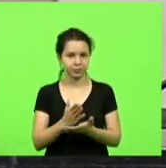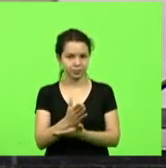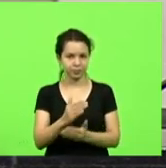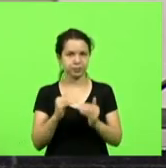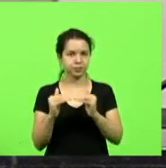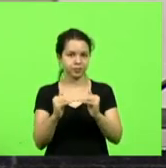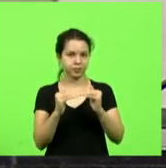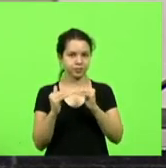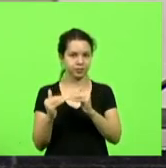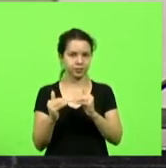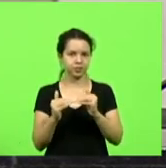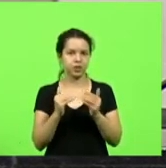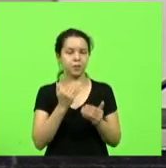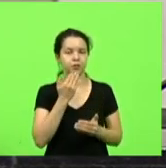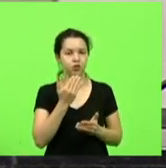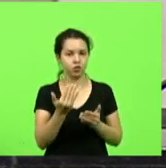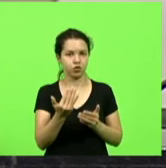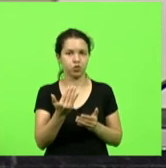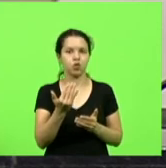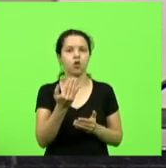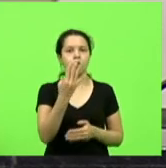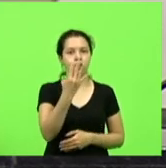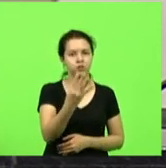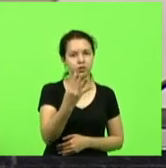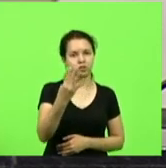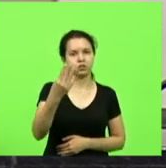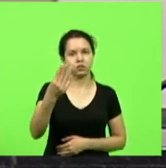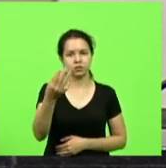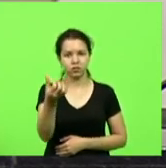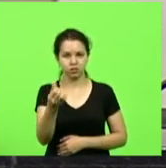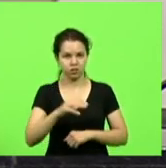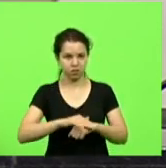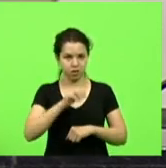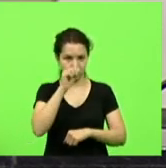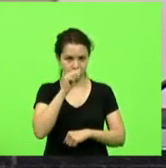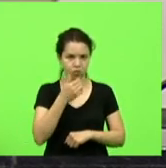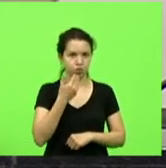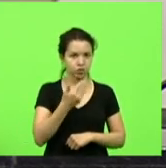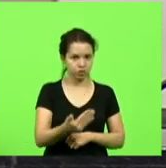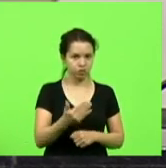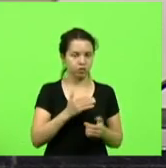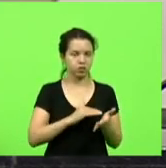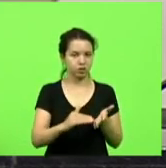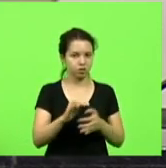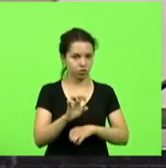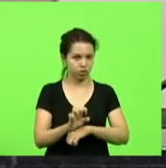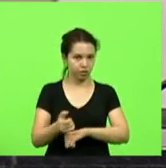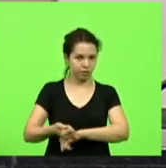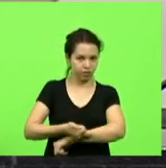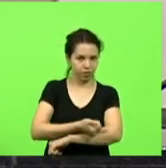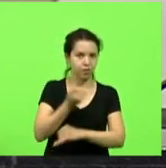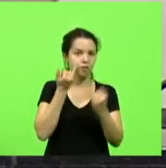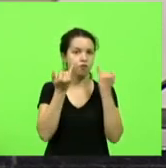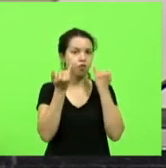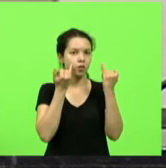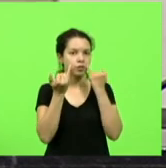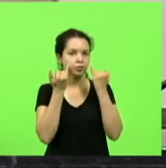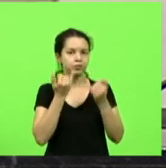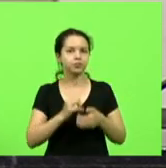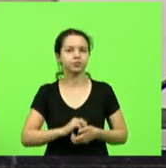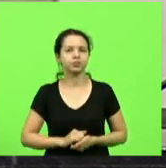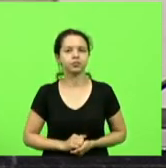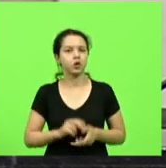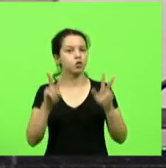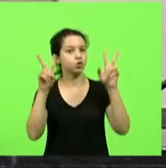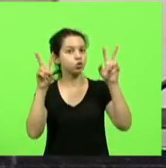por unanimidade. Pedido de informação 436, autor deputado João Amin, solicitando ao secretário de Estado da Infraestrutura informações acerca